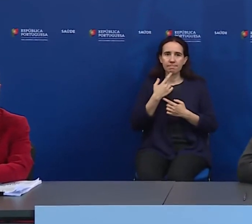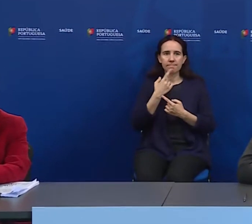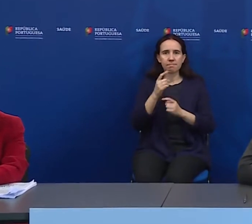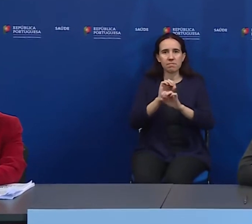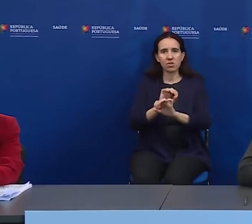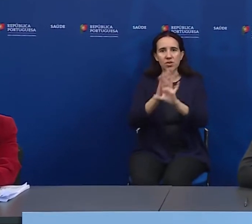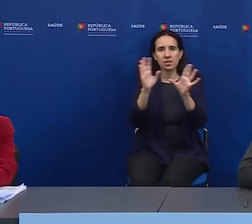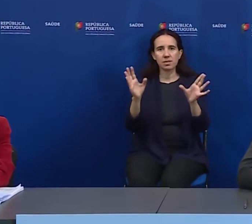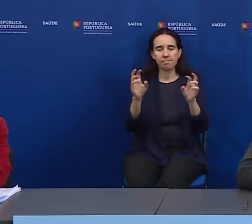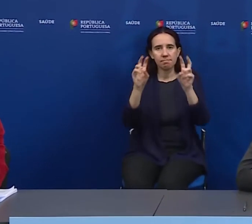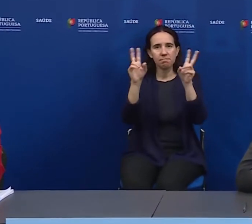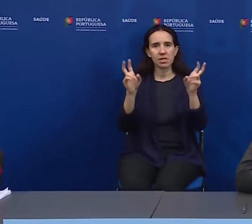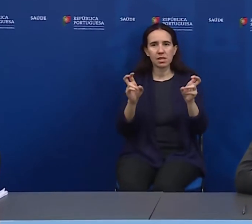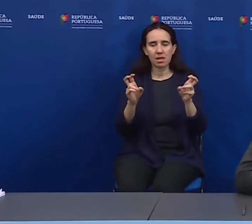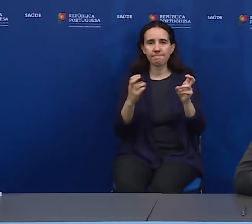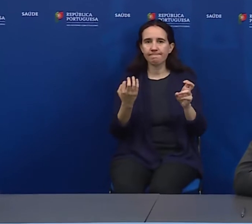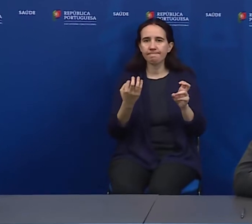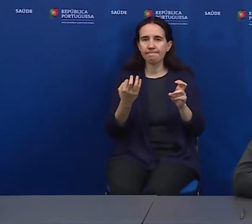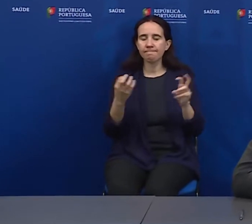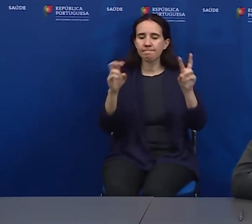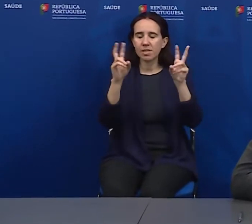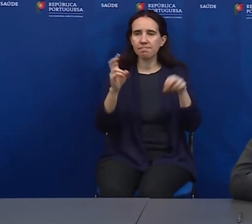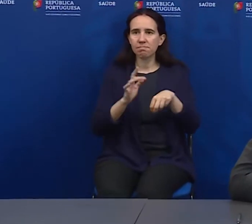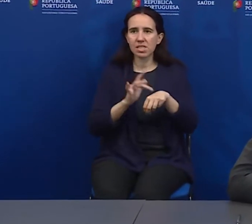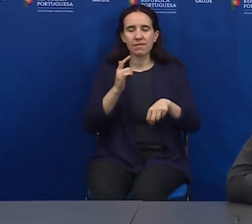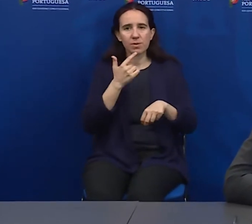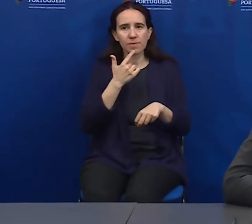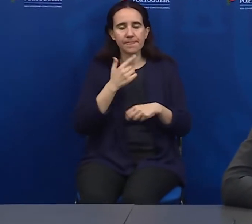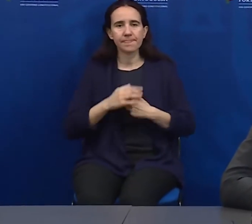esclarecer esta matéria, que é sempre uma matéria tão sensível.